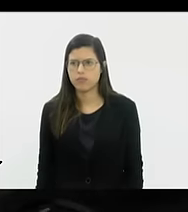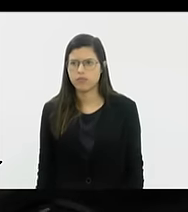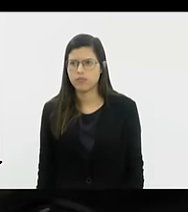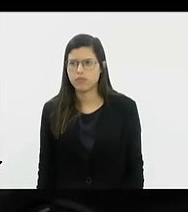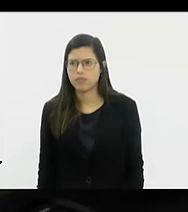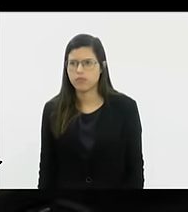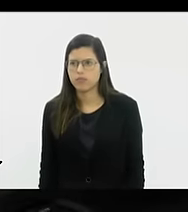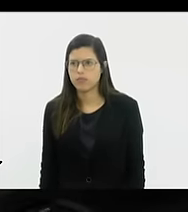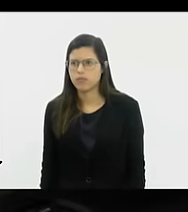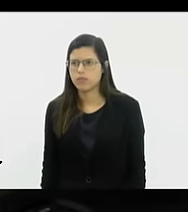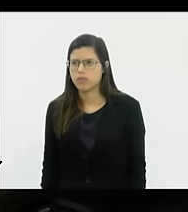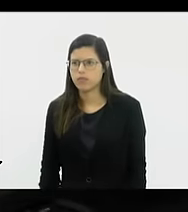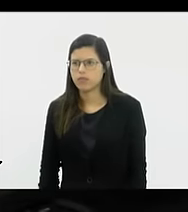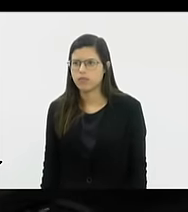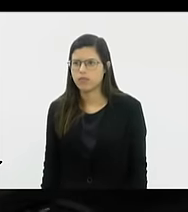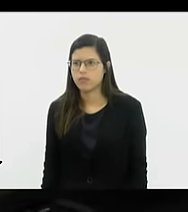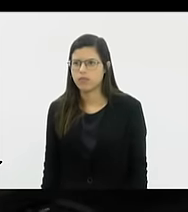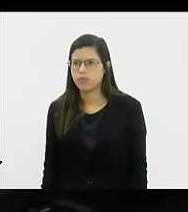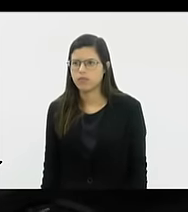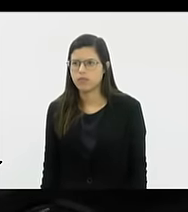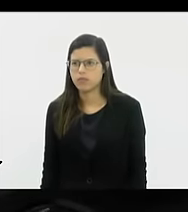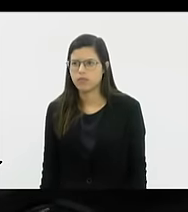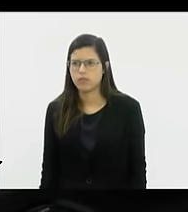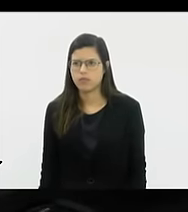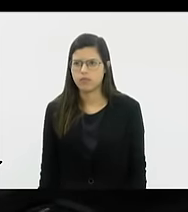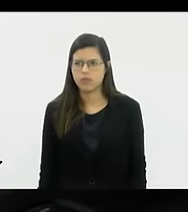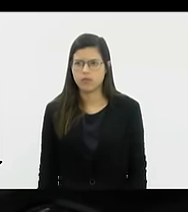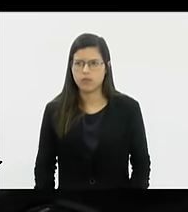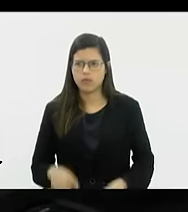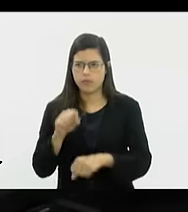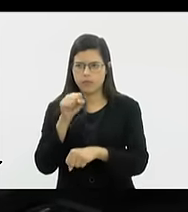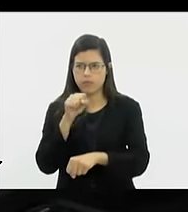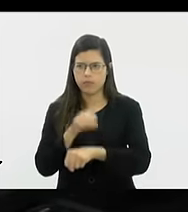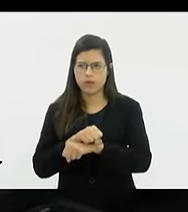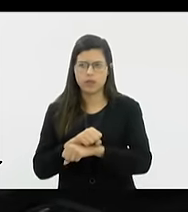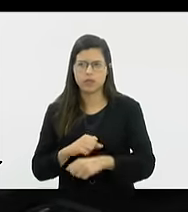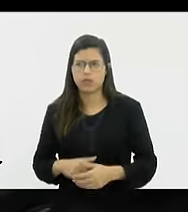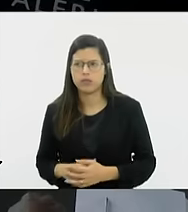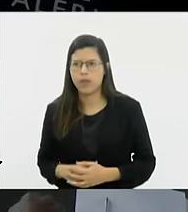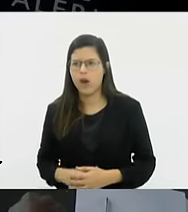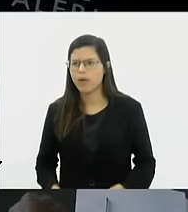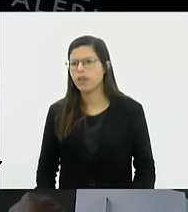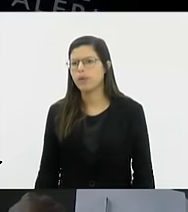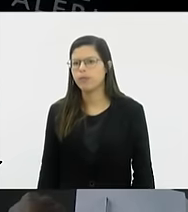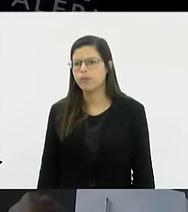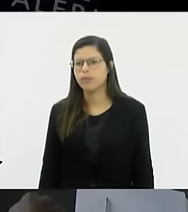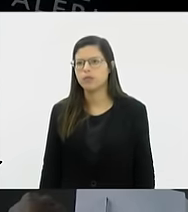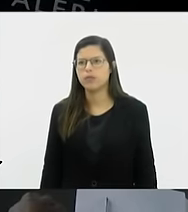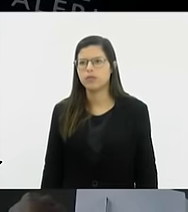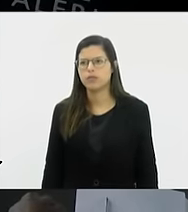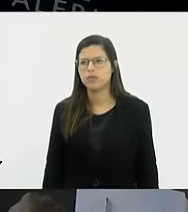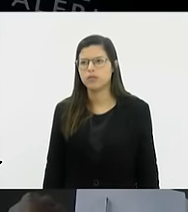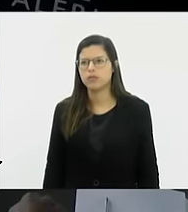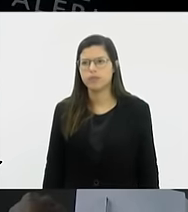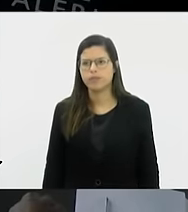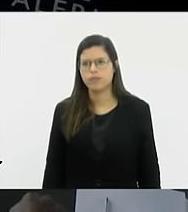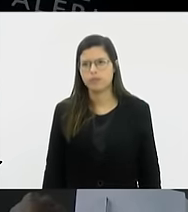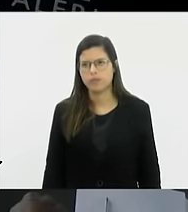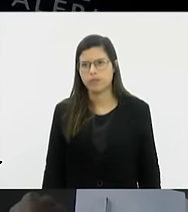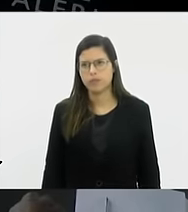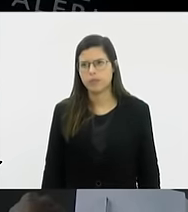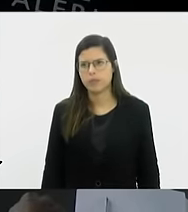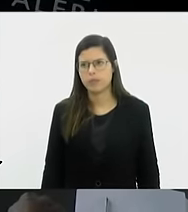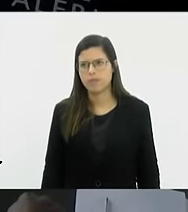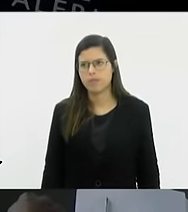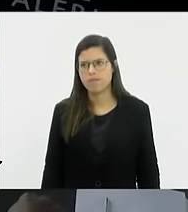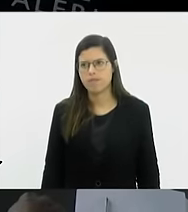parei. Dá uma pausa aí, por favor. Vai. Deputado Alan. Não, eu queria aproveitar até para chamar a